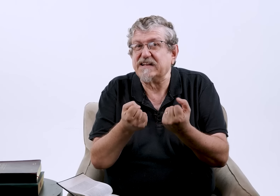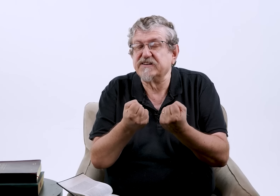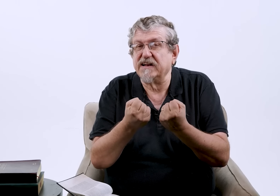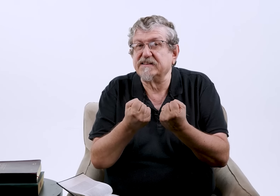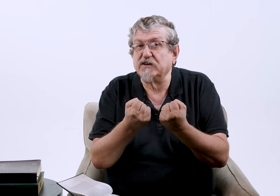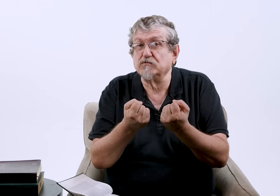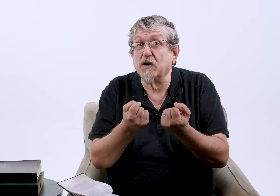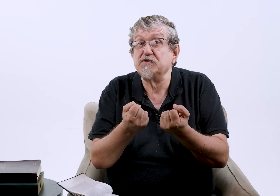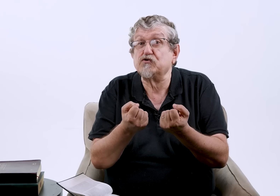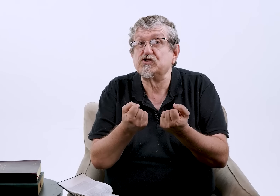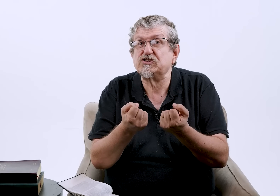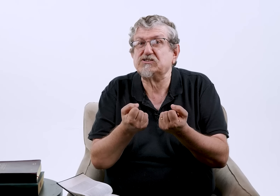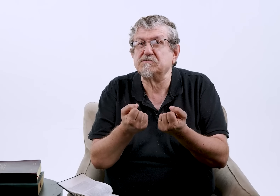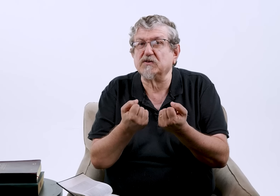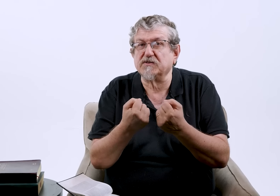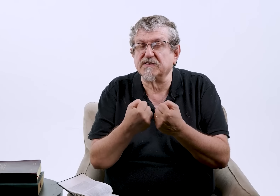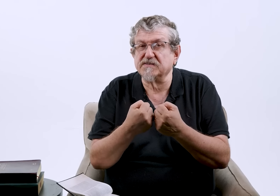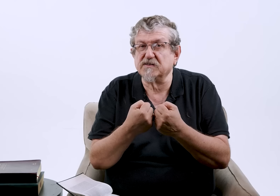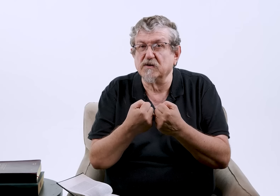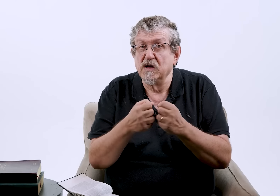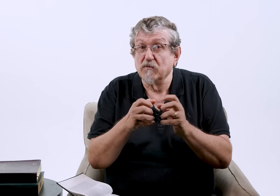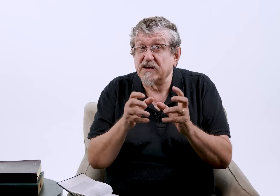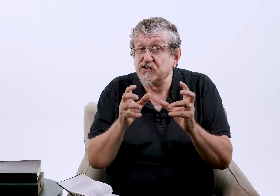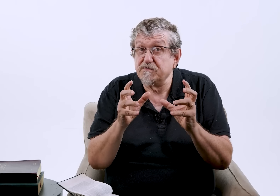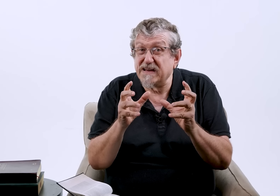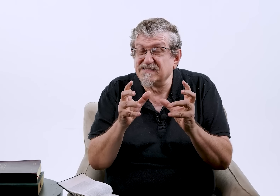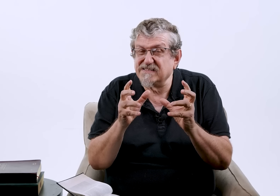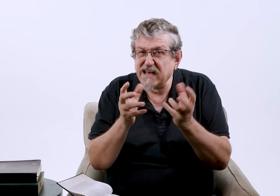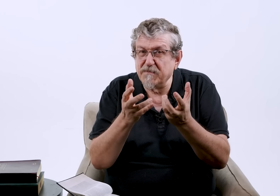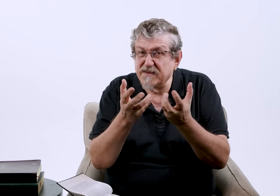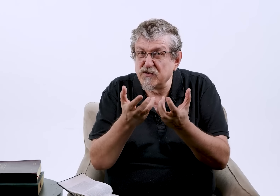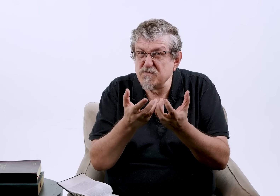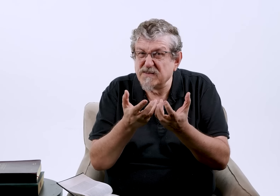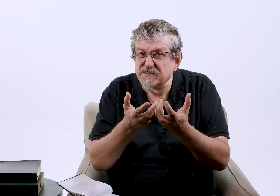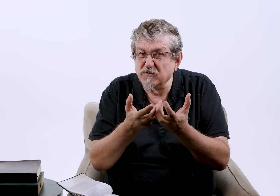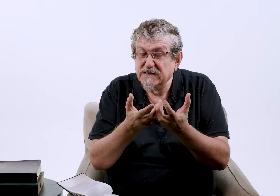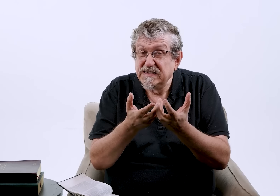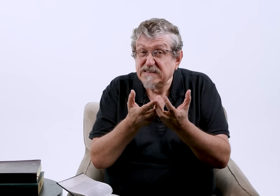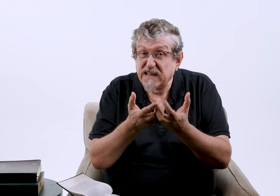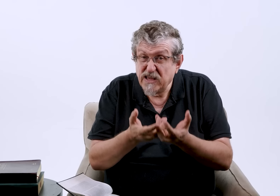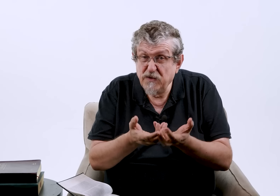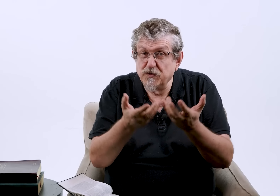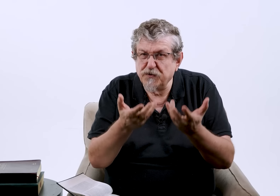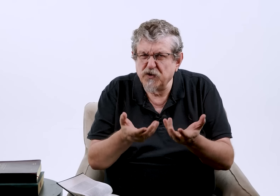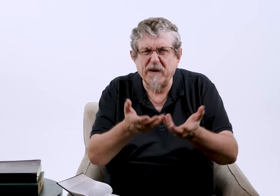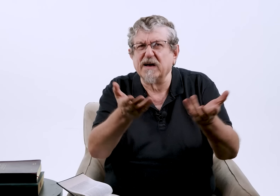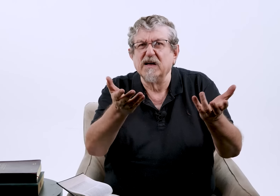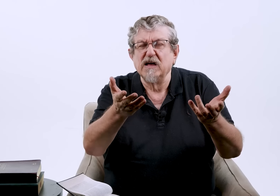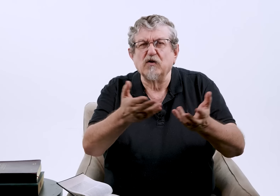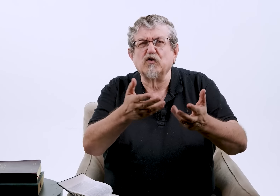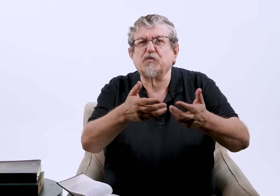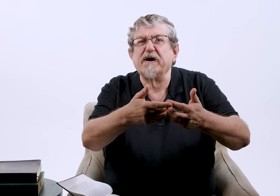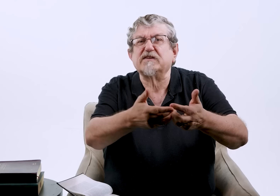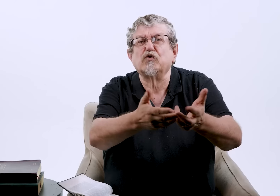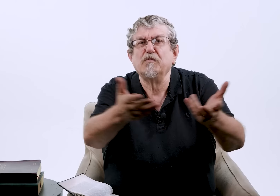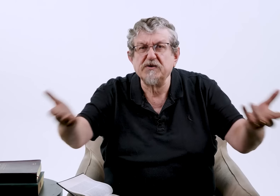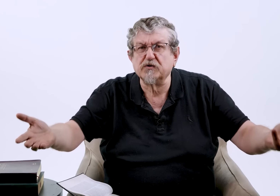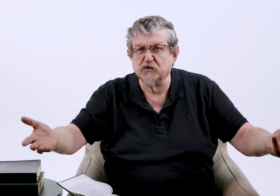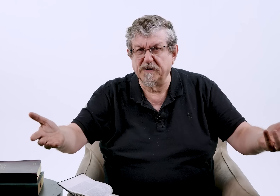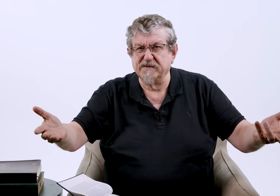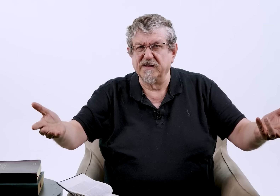a radicalidade do mal, isso chama a nossa atenção, porque a gente percebe essa dimensão terrível, difícil. Pega os